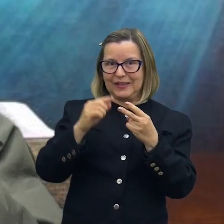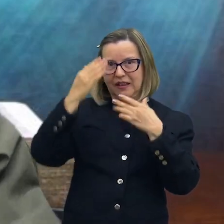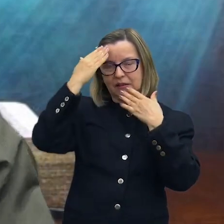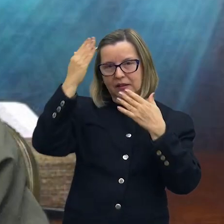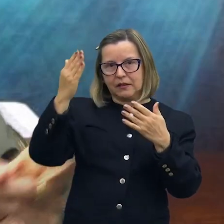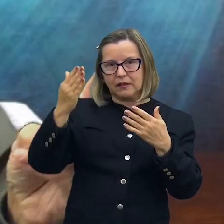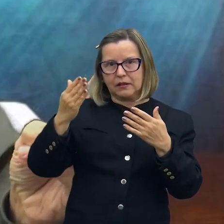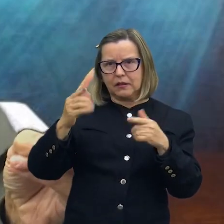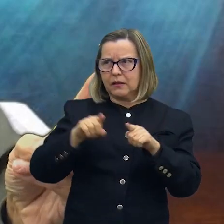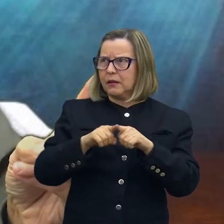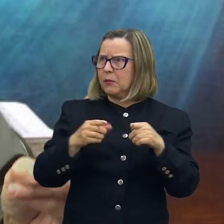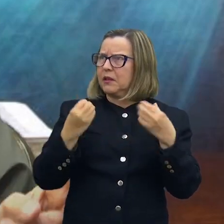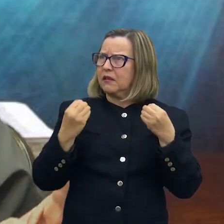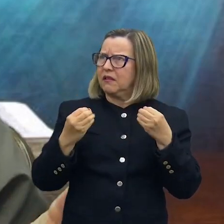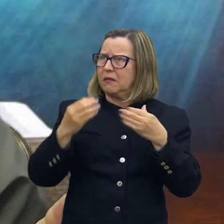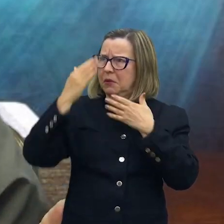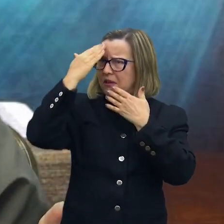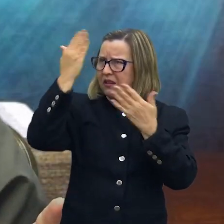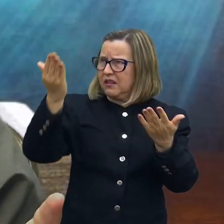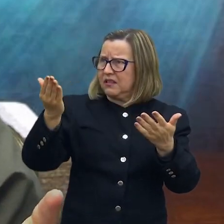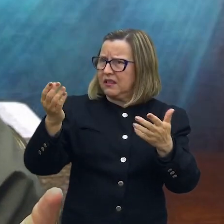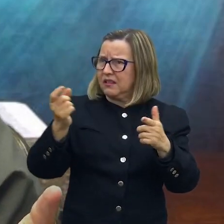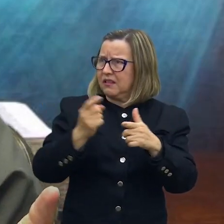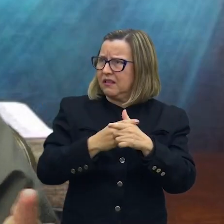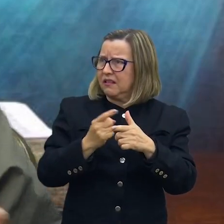agradeça. Mas como vou agradecer? Eu estou quebrado.